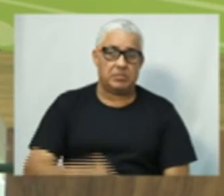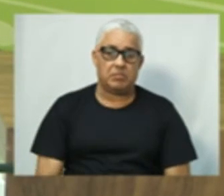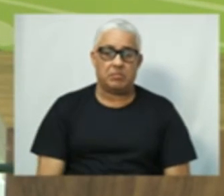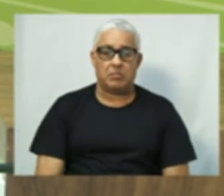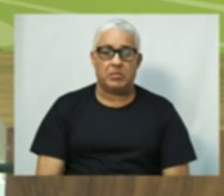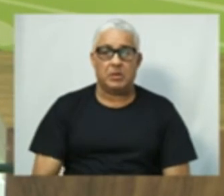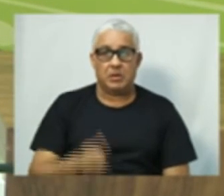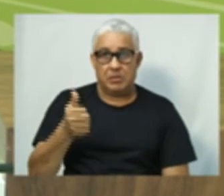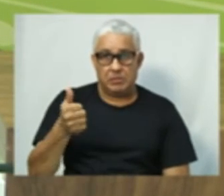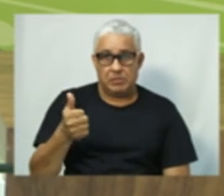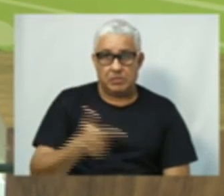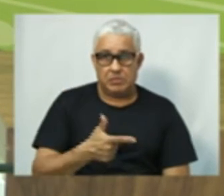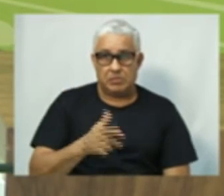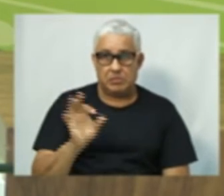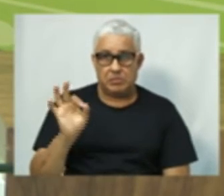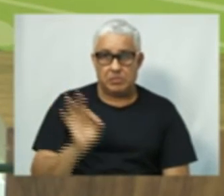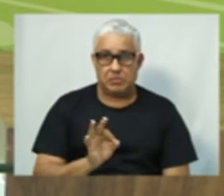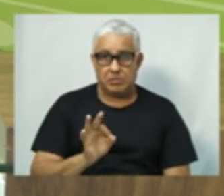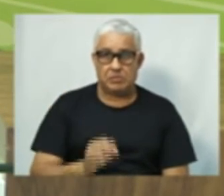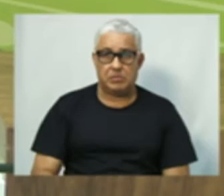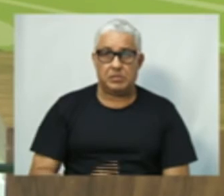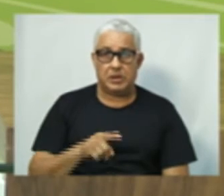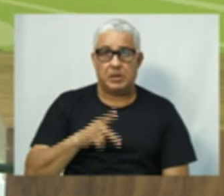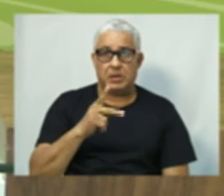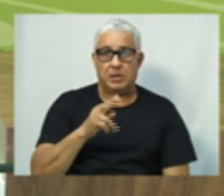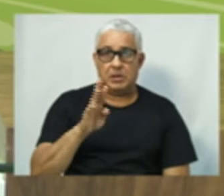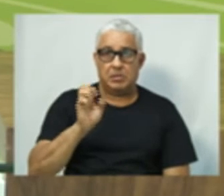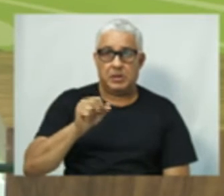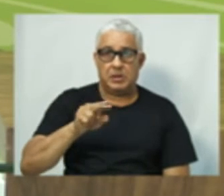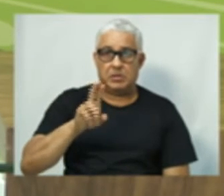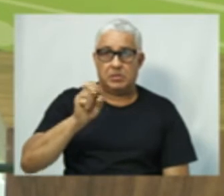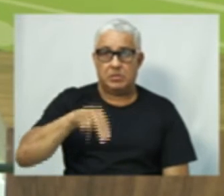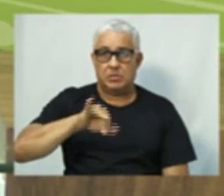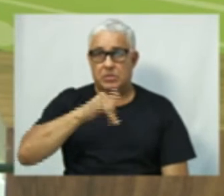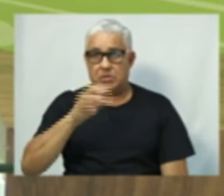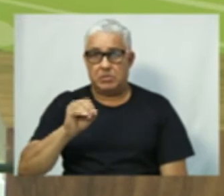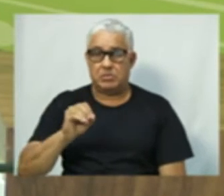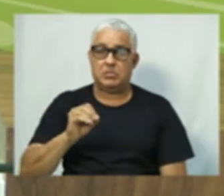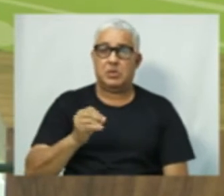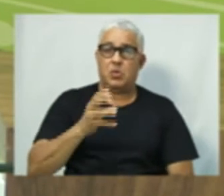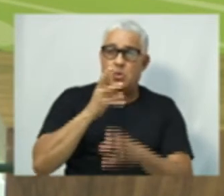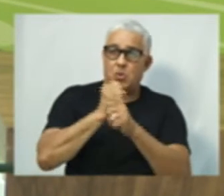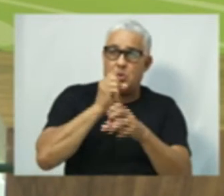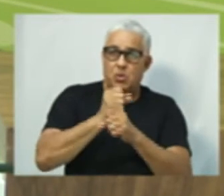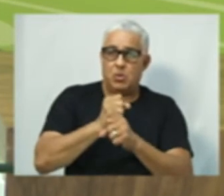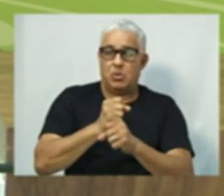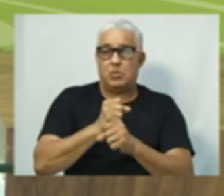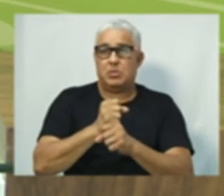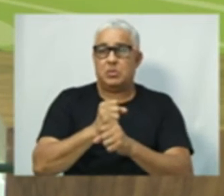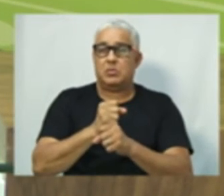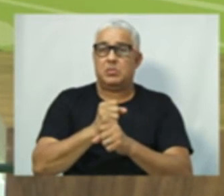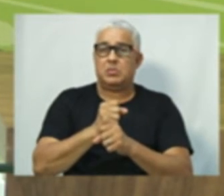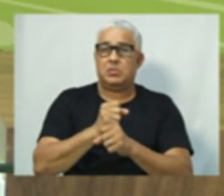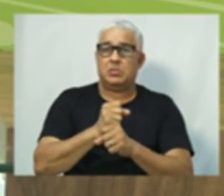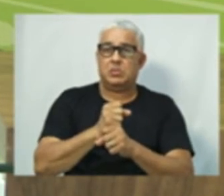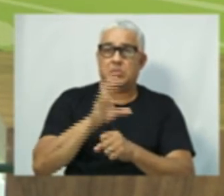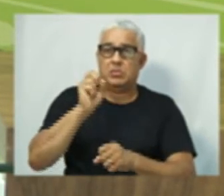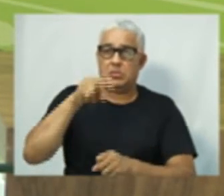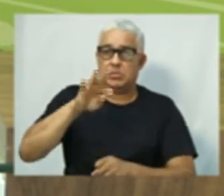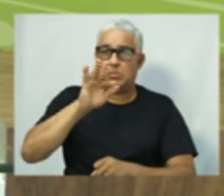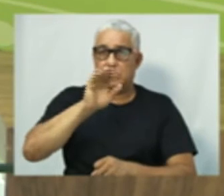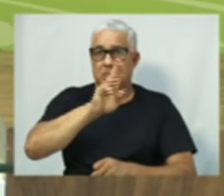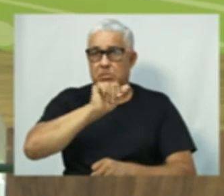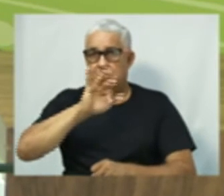os 12% é a presunção do lucro para o cálculo da contribuição social sobre o lucro.